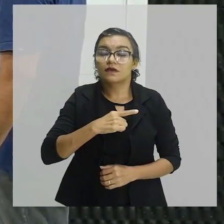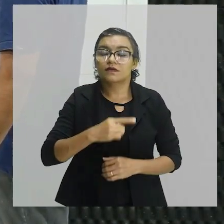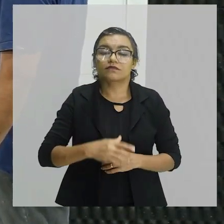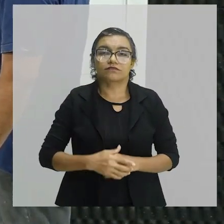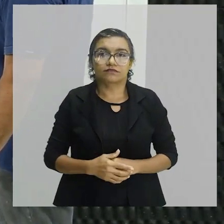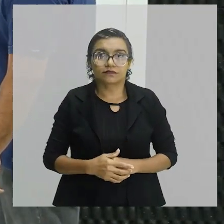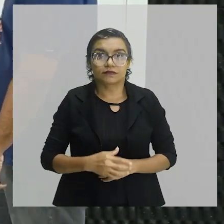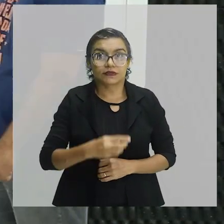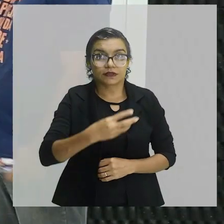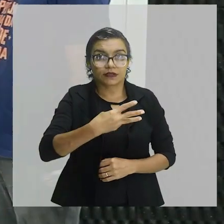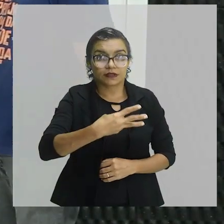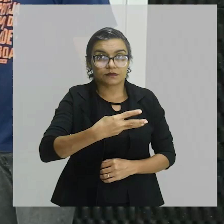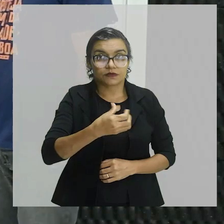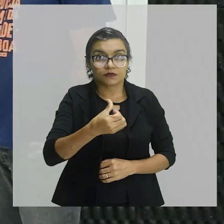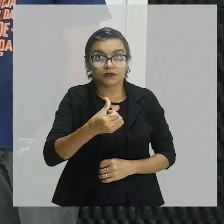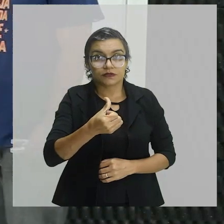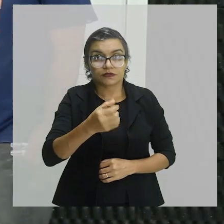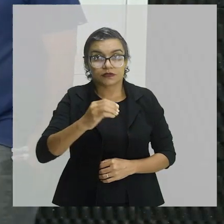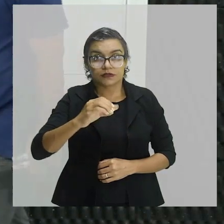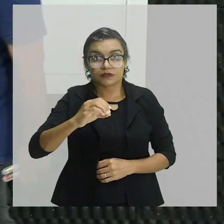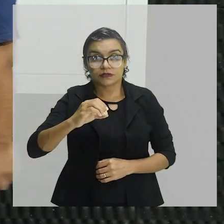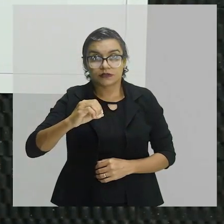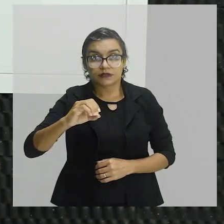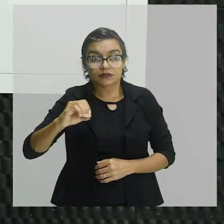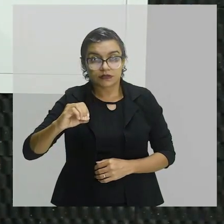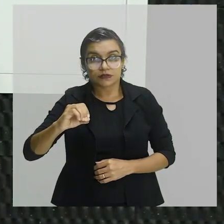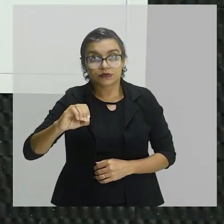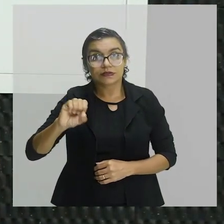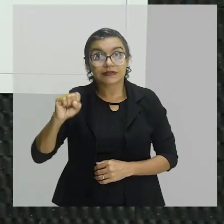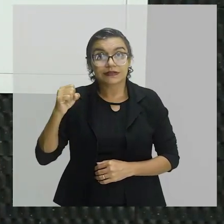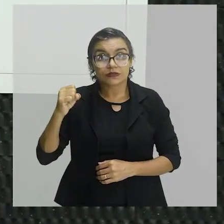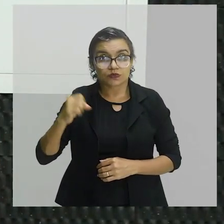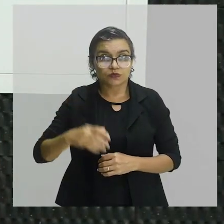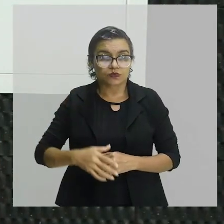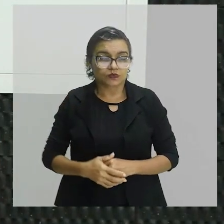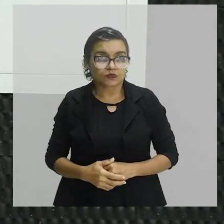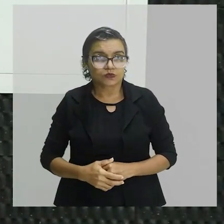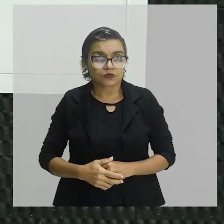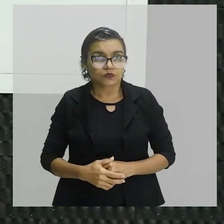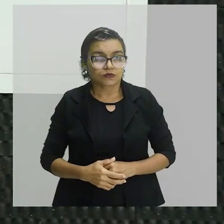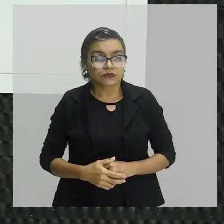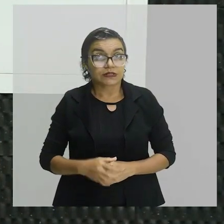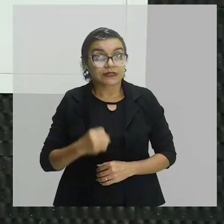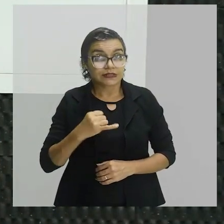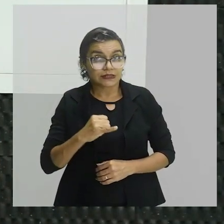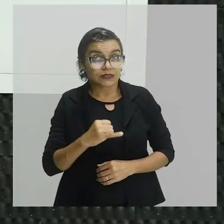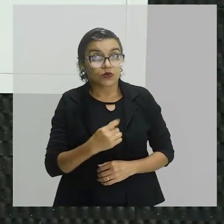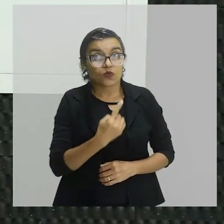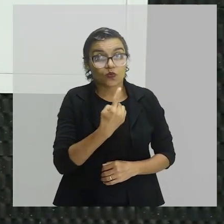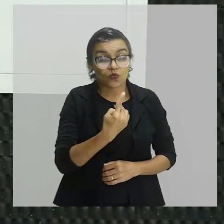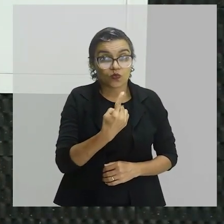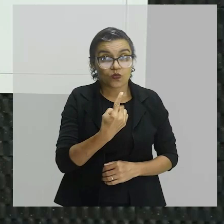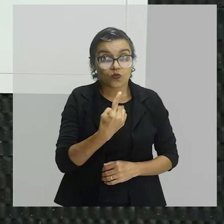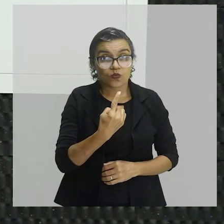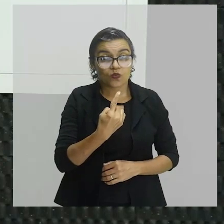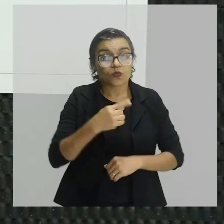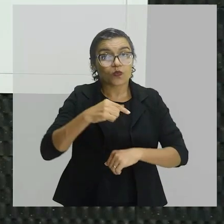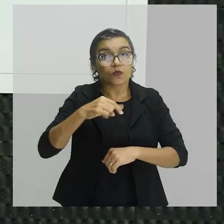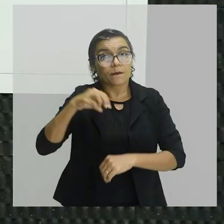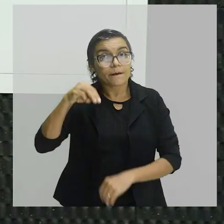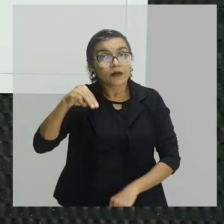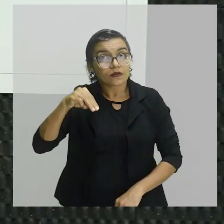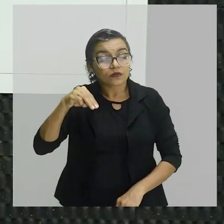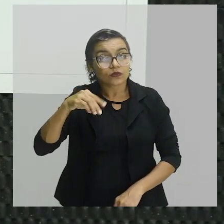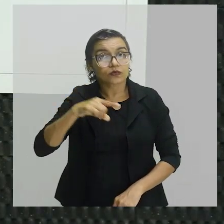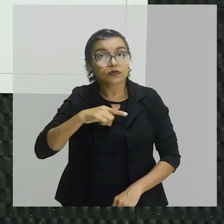3.600 segundos. Por que 3.600? Se 1 minuto tem 60 segundos e 1 hora tem 60 minutos,